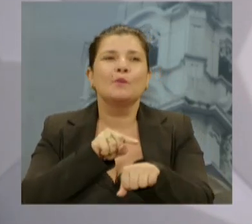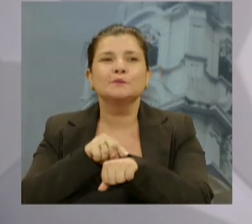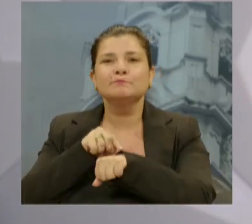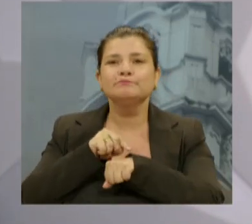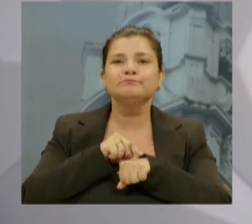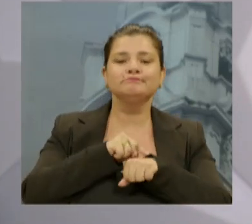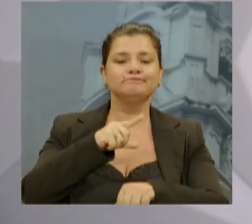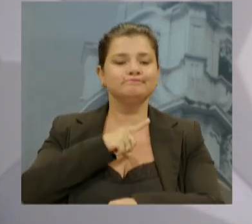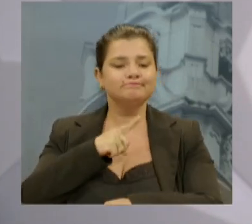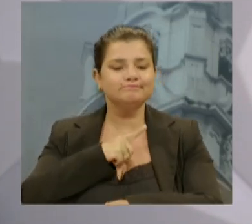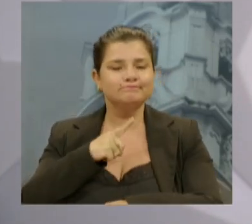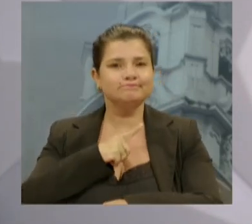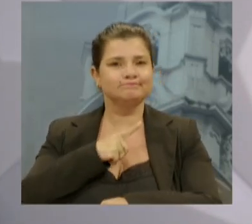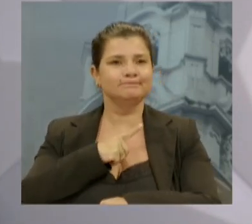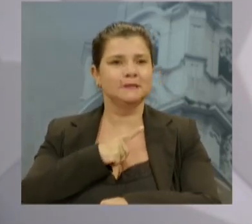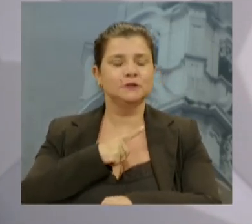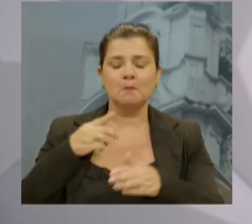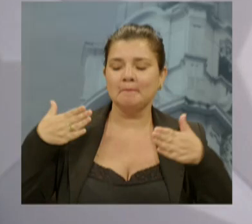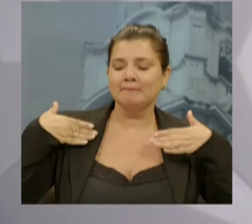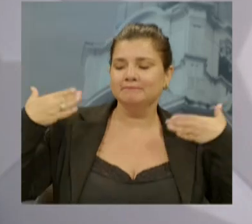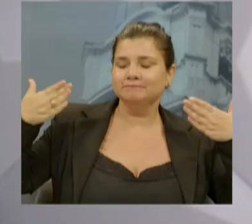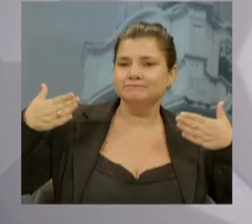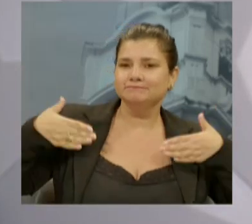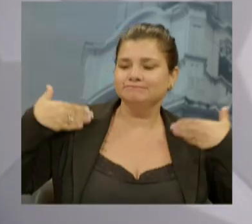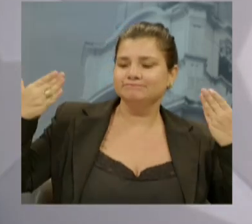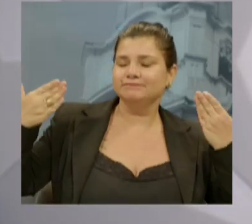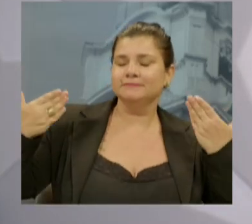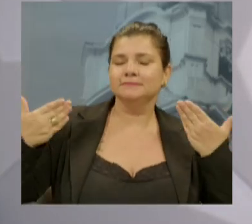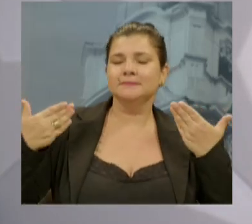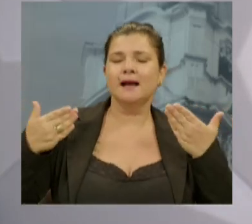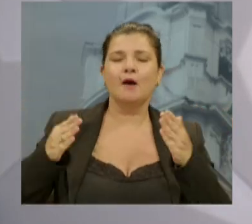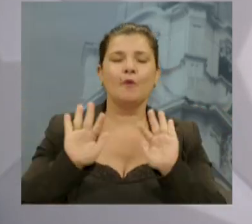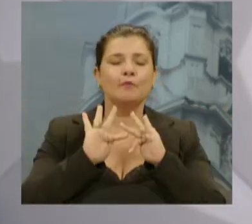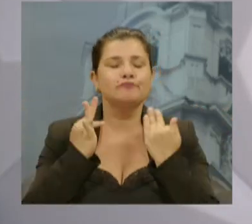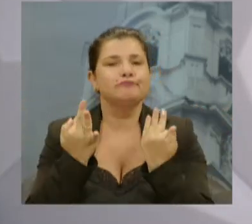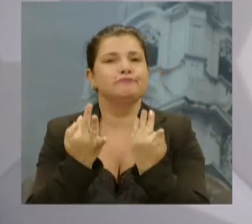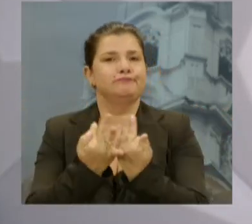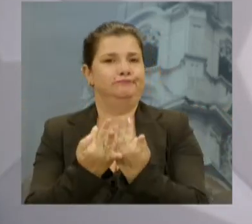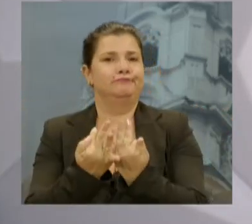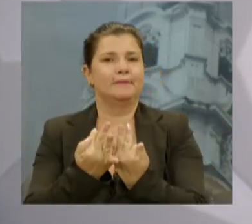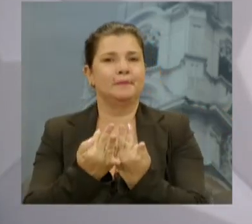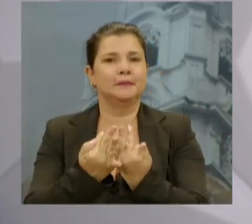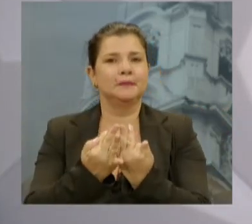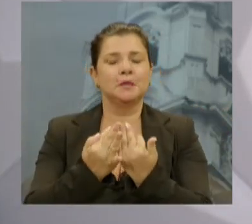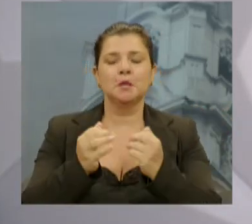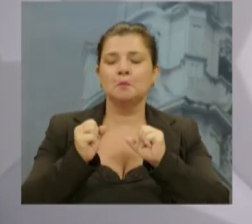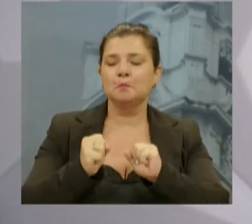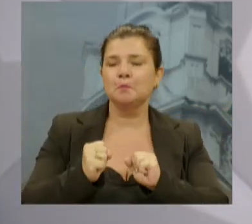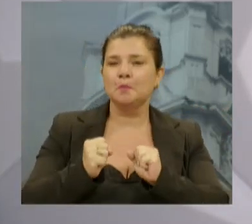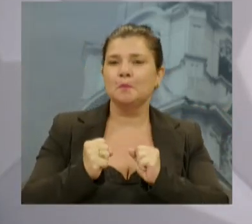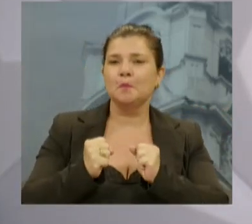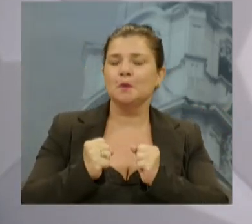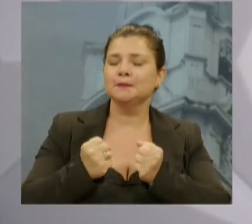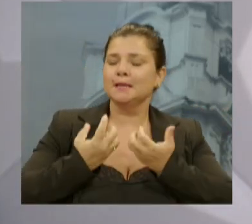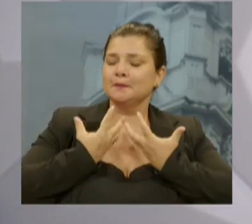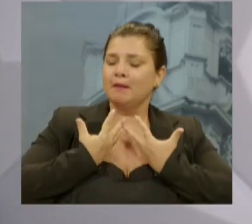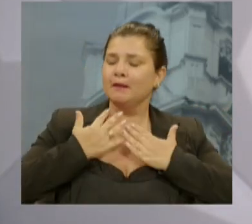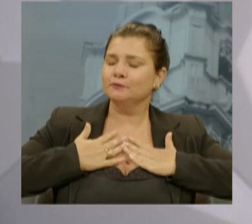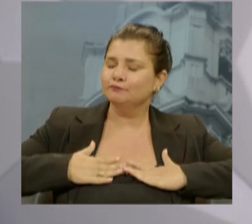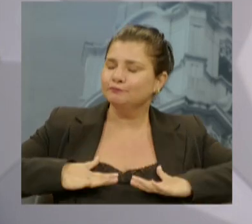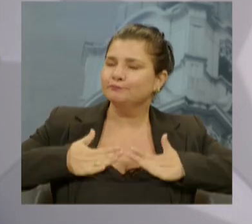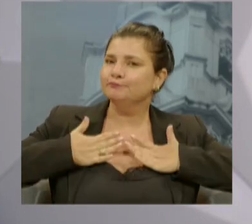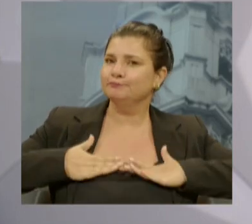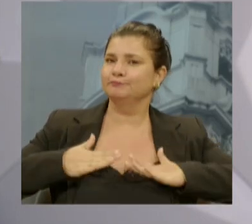que a gente tem de lazer, momentos com a família, momentos em que a gente possa relaxar,